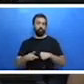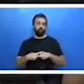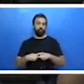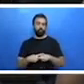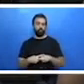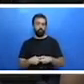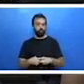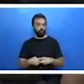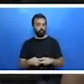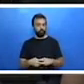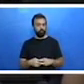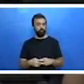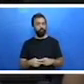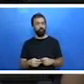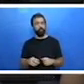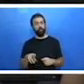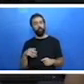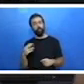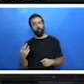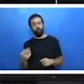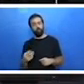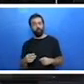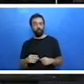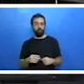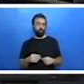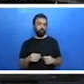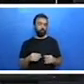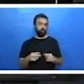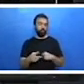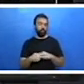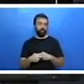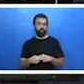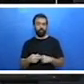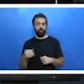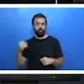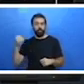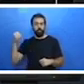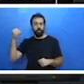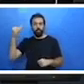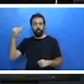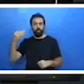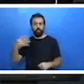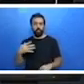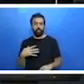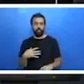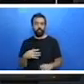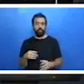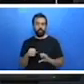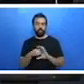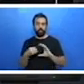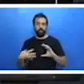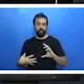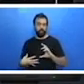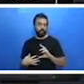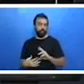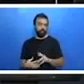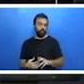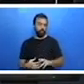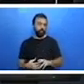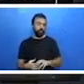verbos para descrever no cordel. Aqui, ó, nós trouxemos Patativa do Assaré, um